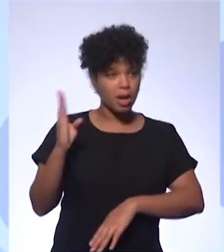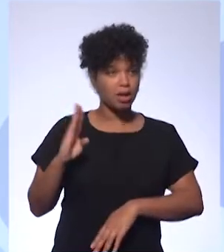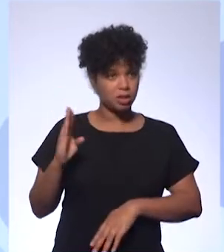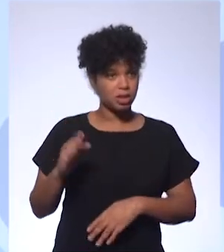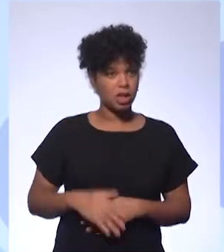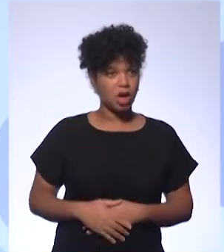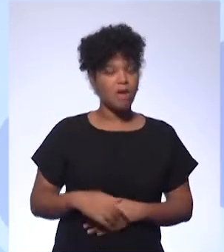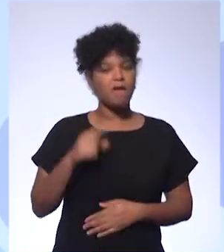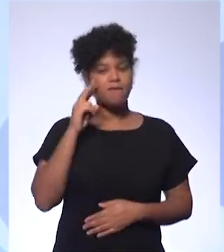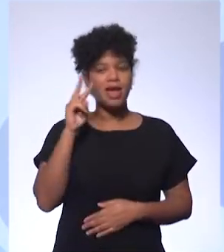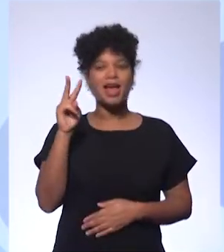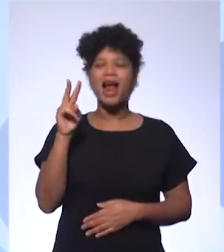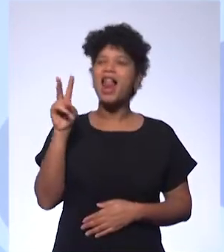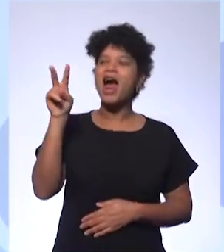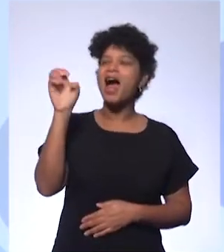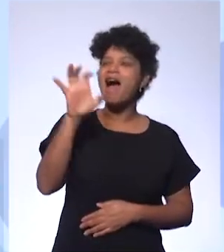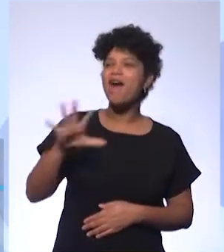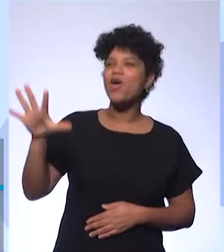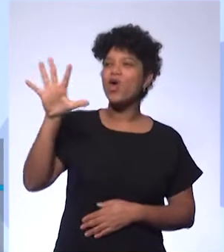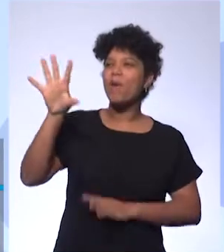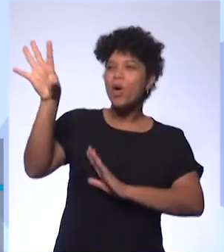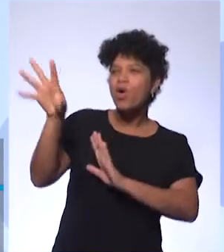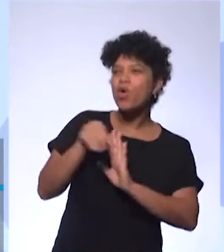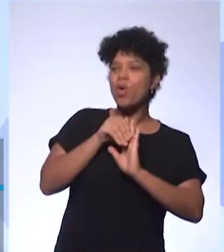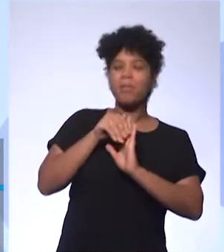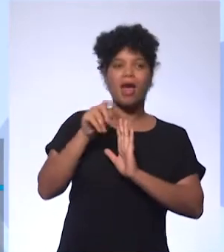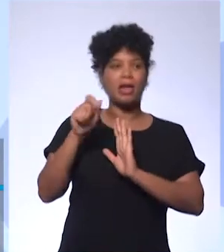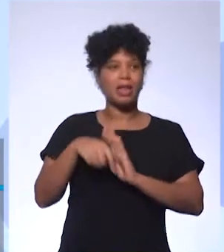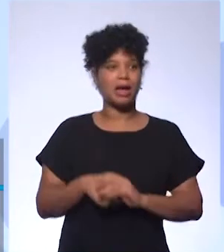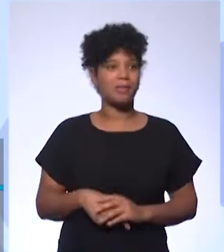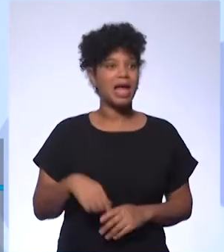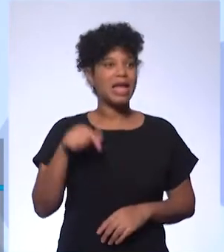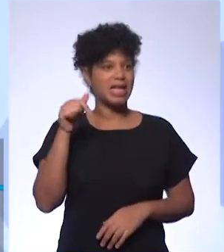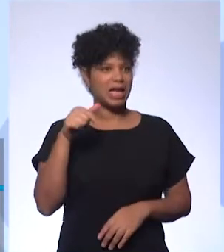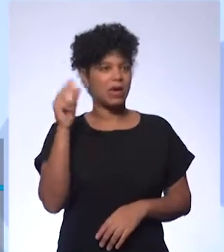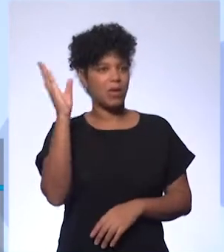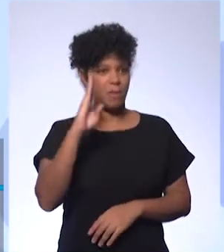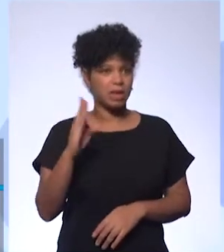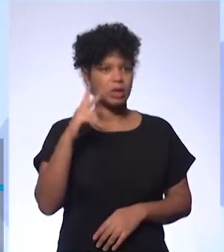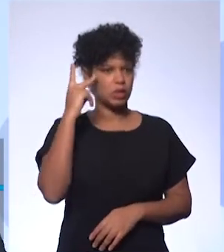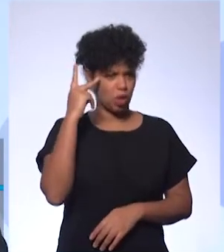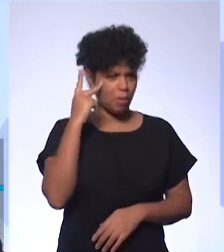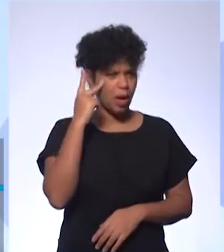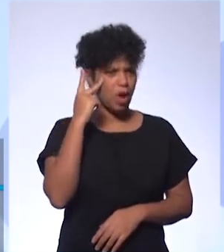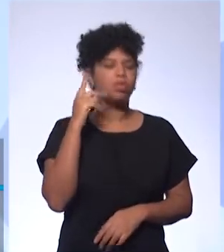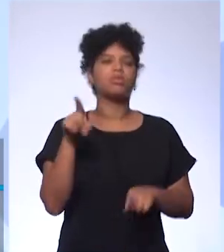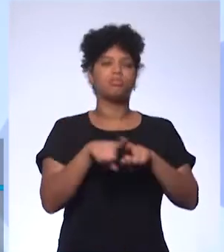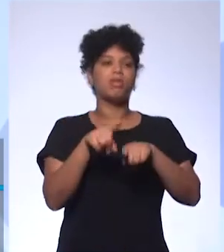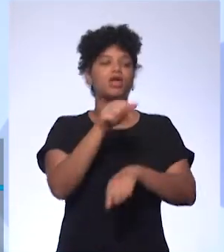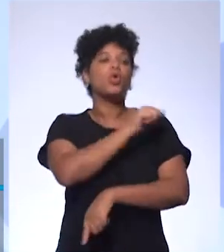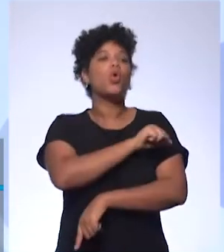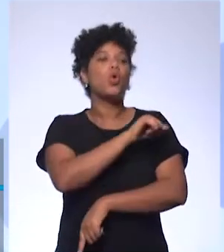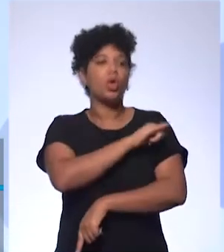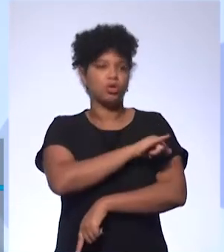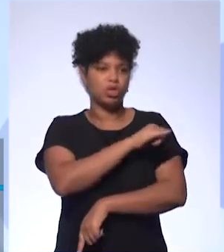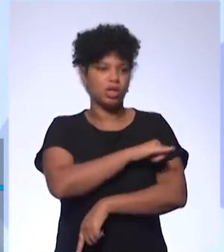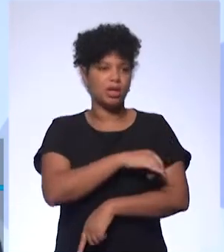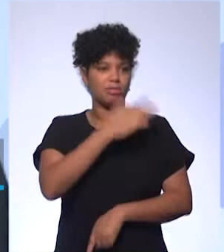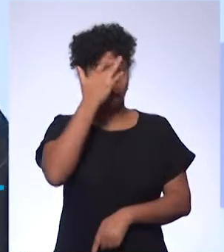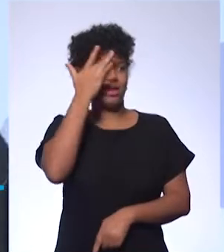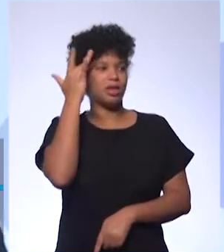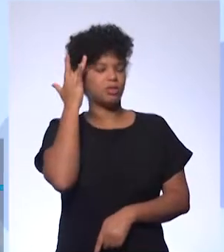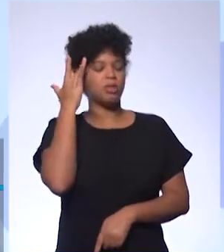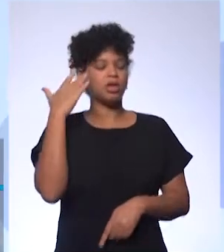pessoas imitavam a Europa. Então, mesmo com o calor abissal que fazia aqui em São Paulo e no Rio de Janeiro, as pessoas